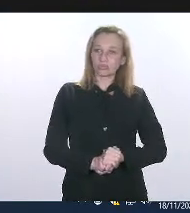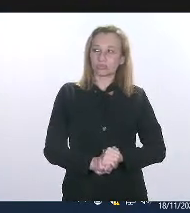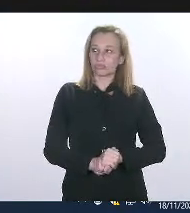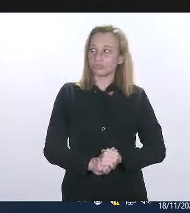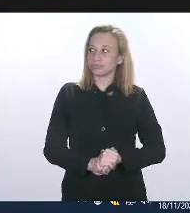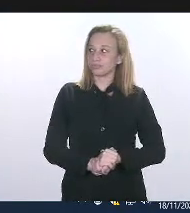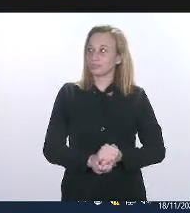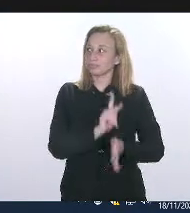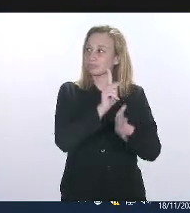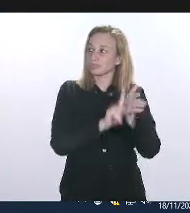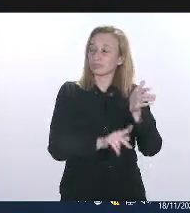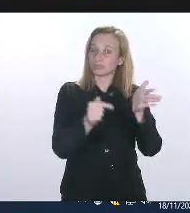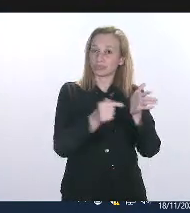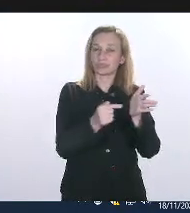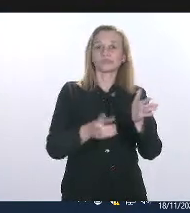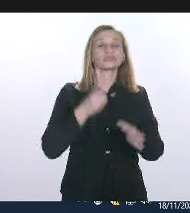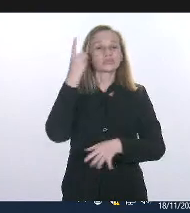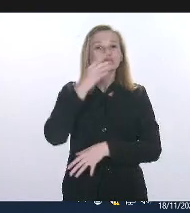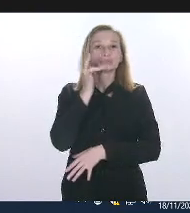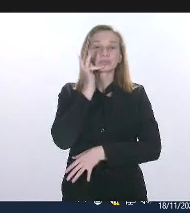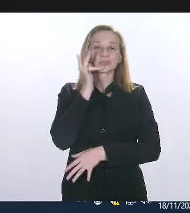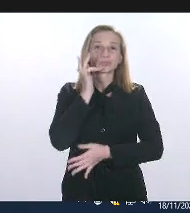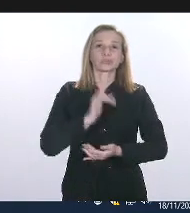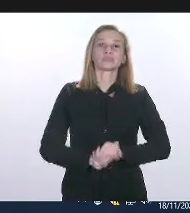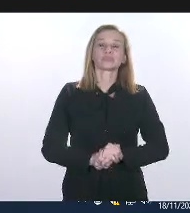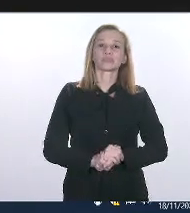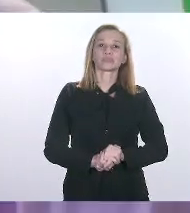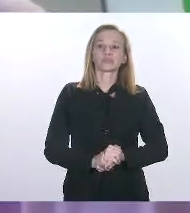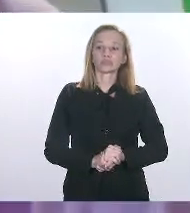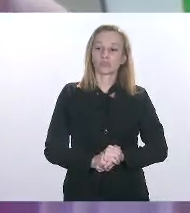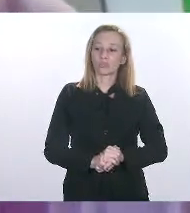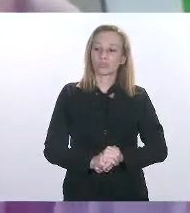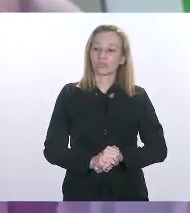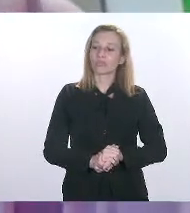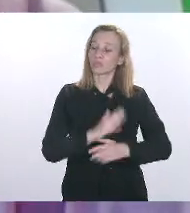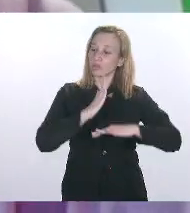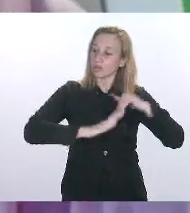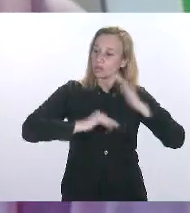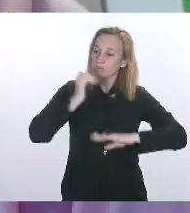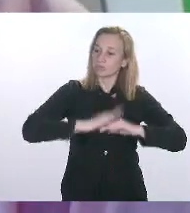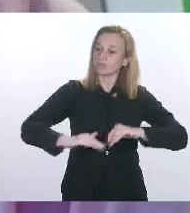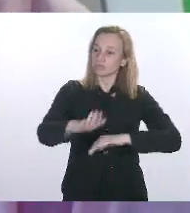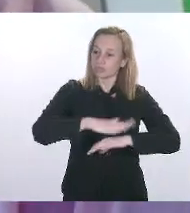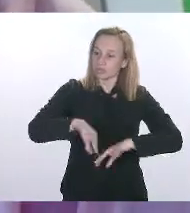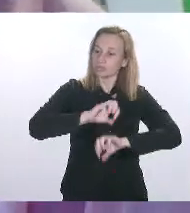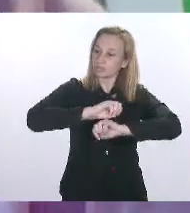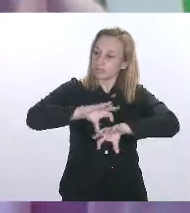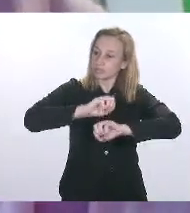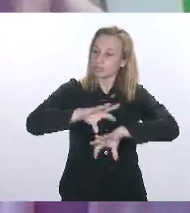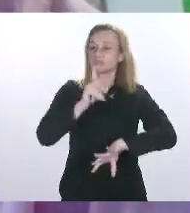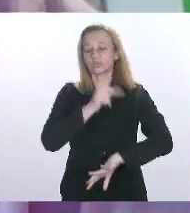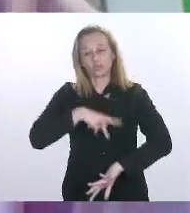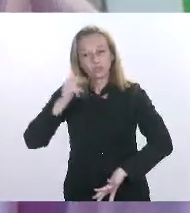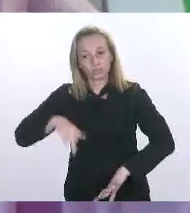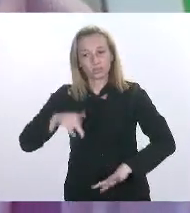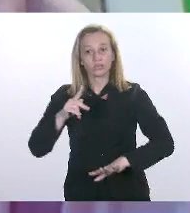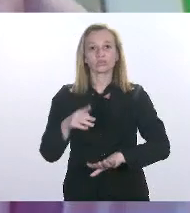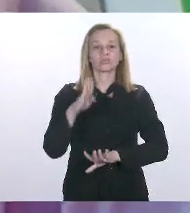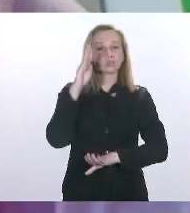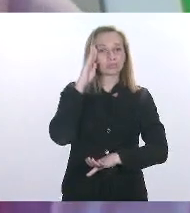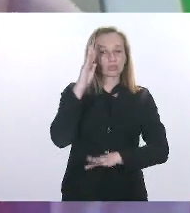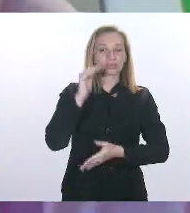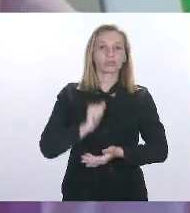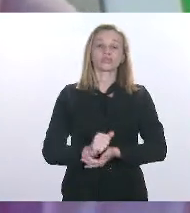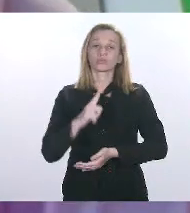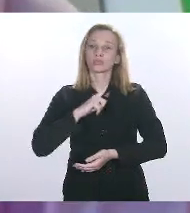o projeto de autoria do deputado Jorge Felipe Neto prevê que profissionais da educação, professores especificamente, que